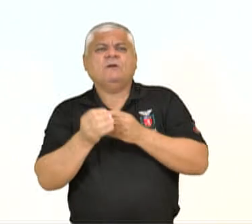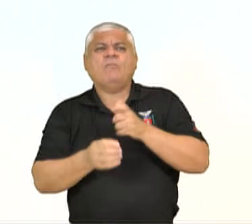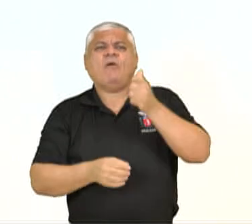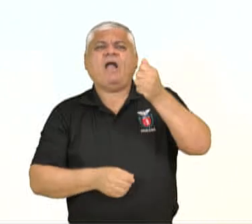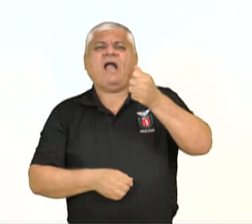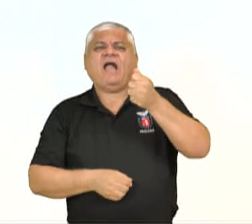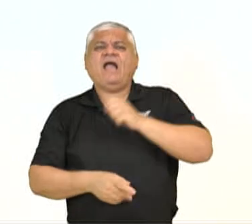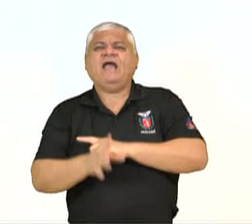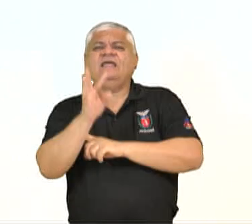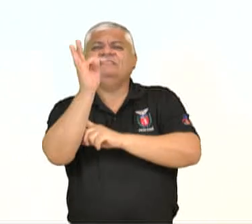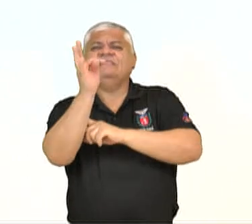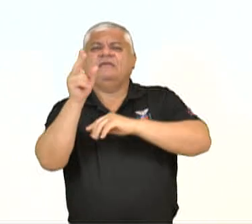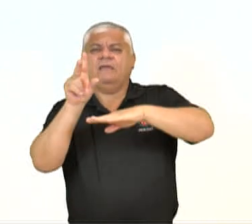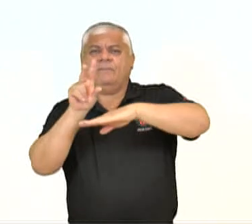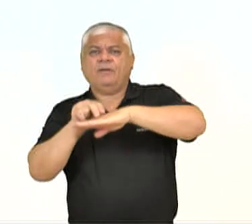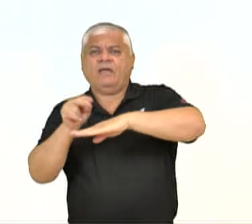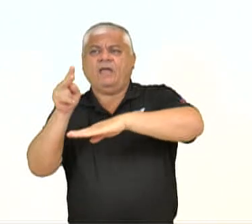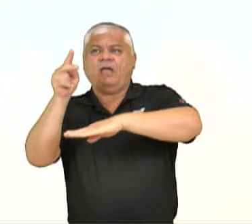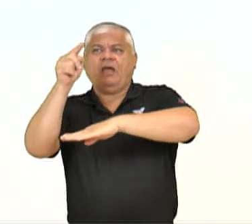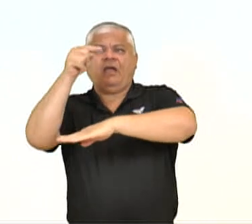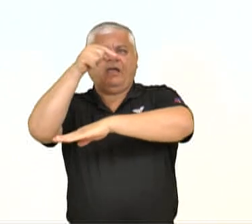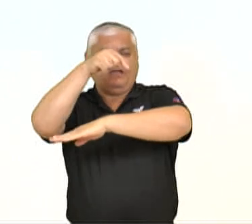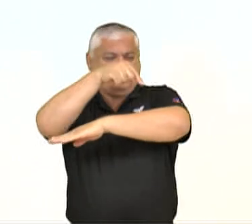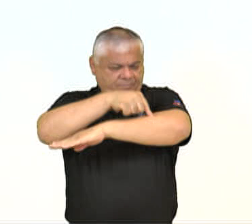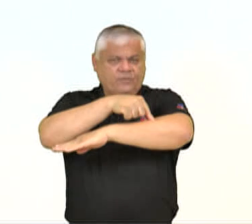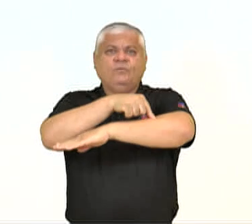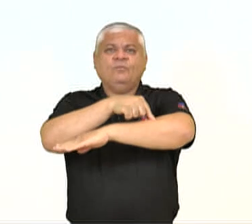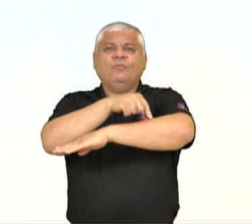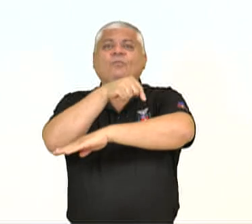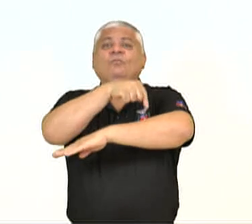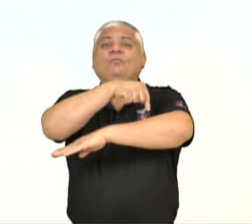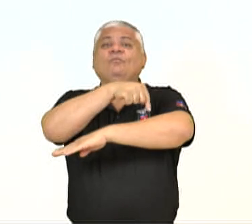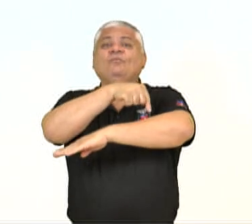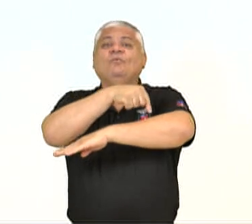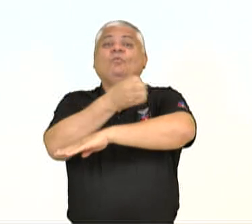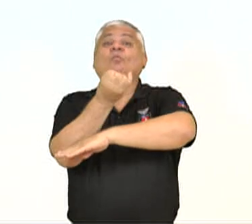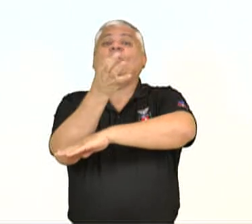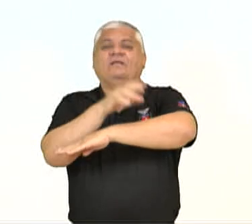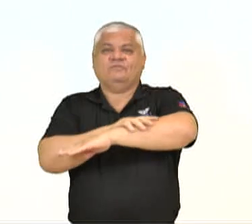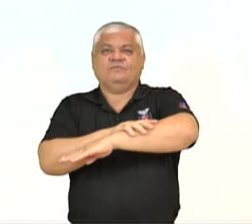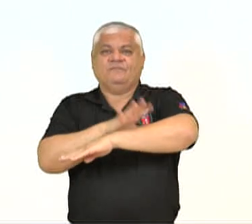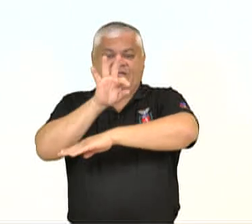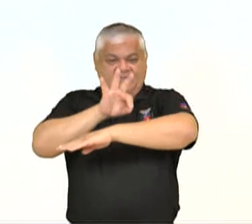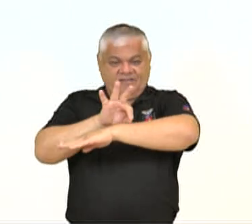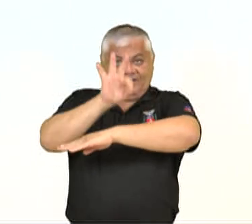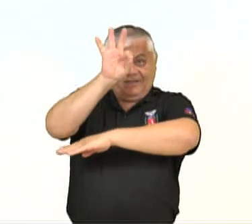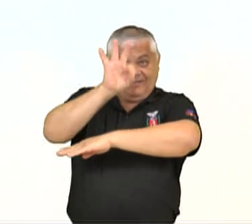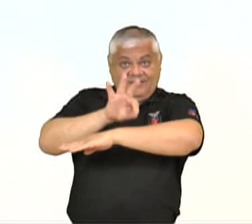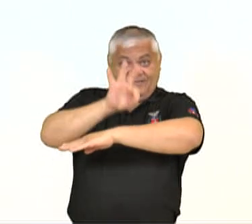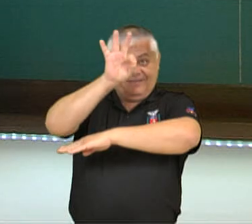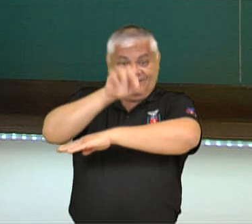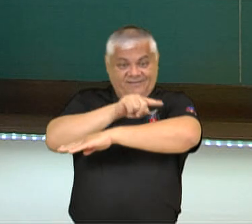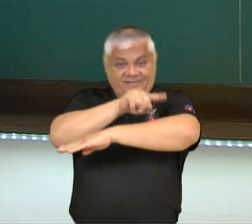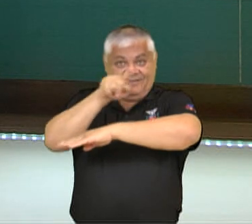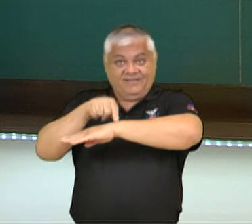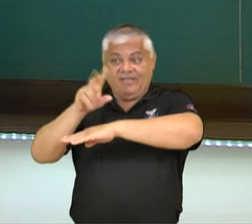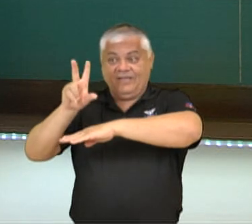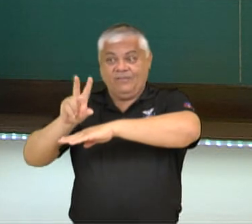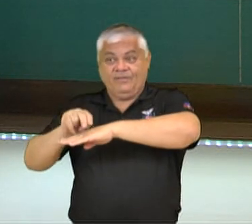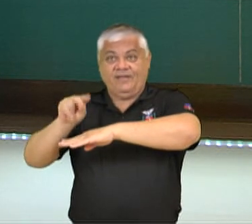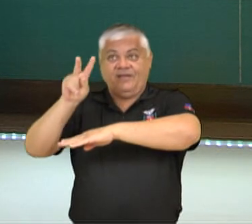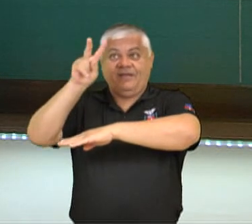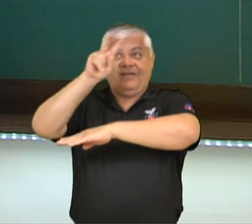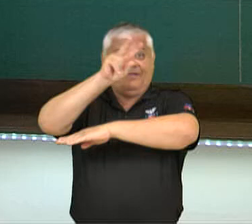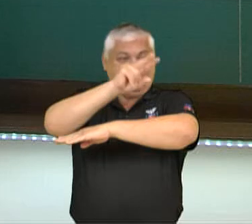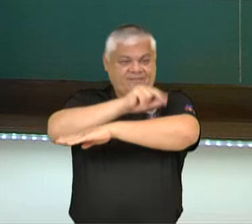grilo retorna ao solo. E também, qual a altura máxima em metros atingida por esse grilo? Olha só,